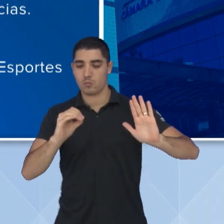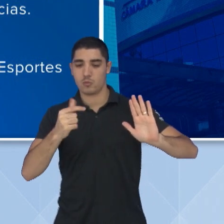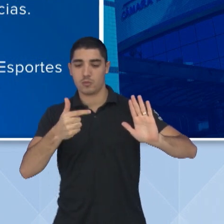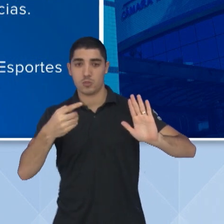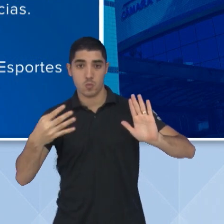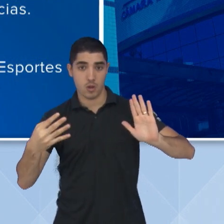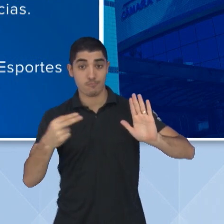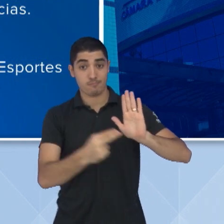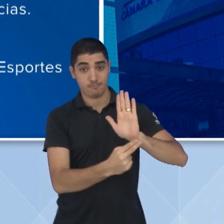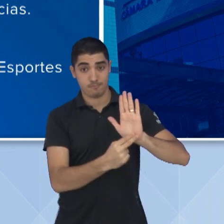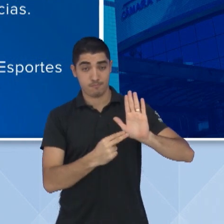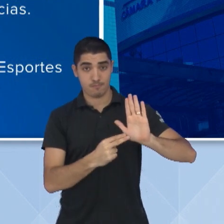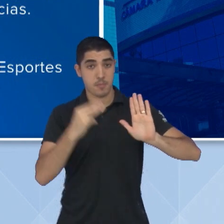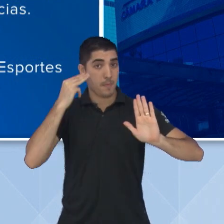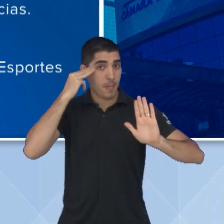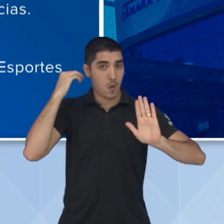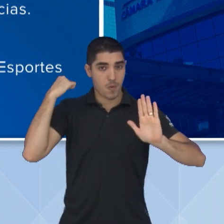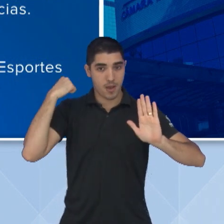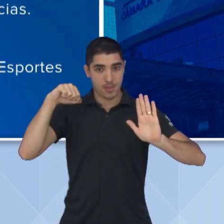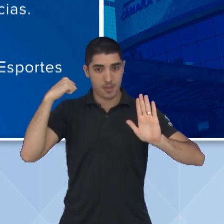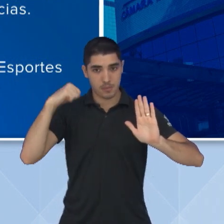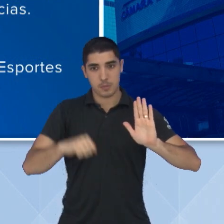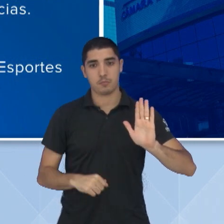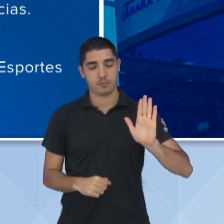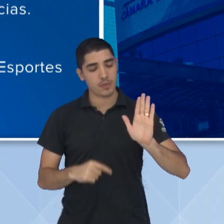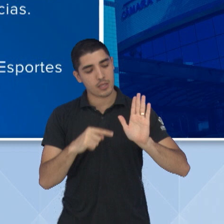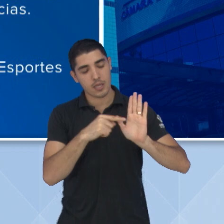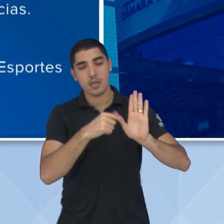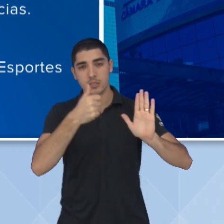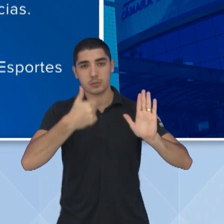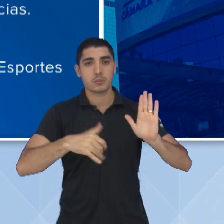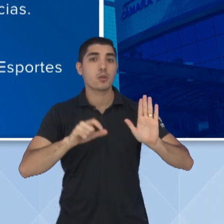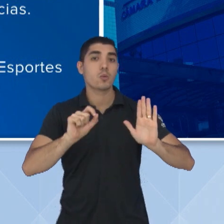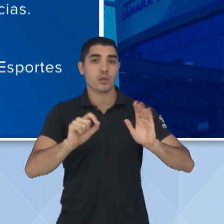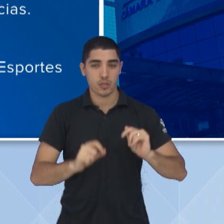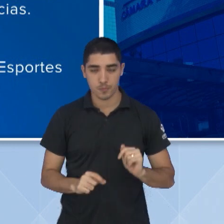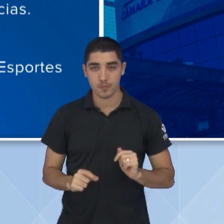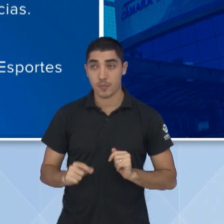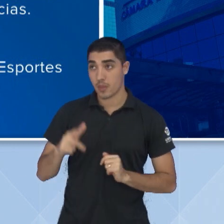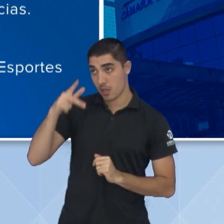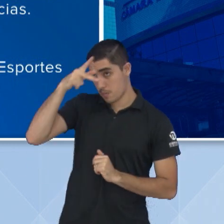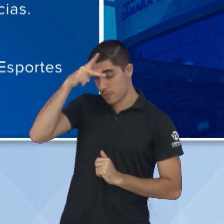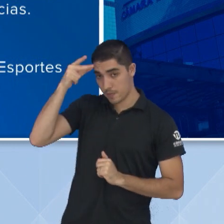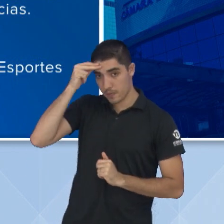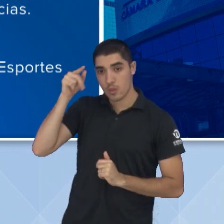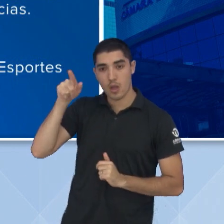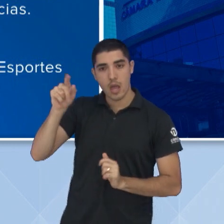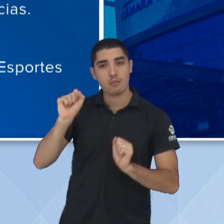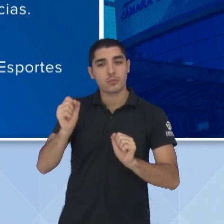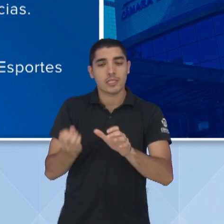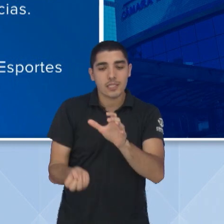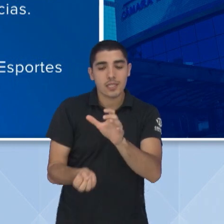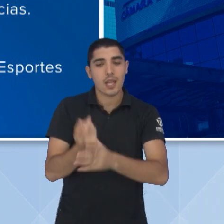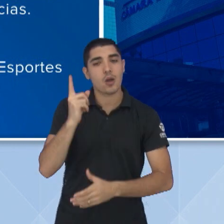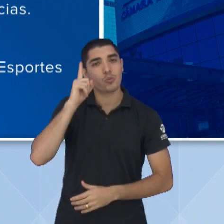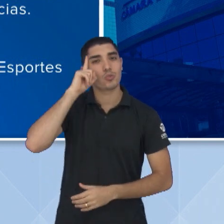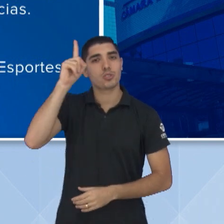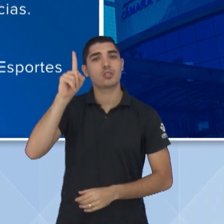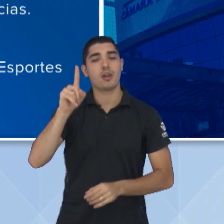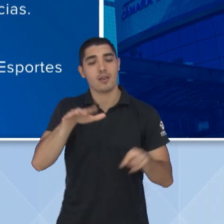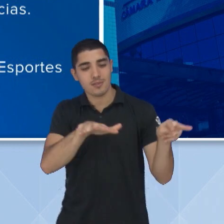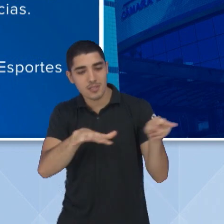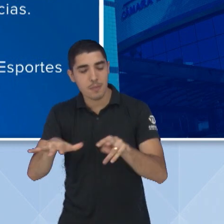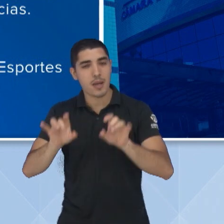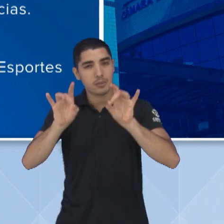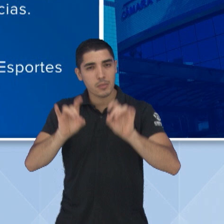119/2024, autoria, vereador Marcão da Academia. Autoriza o Poder Executivo a instituir a Semana da Maratona de